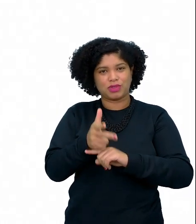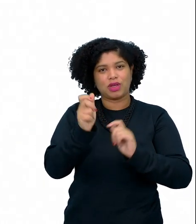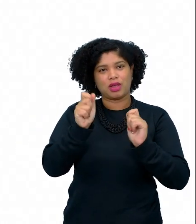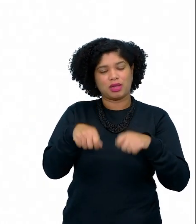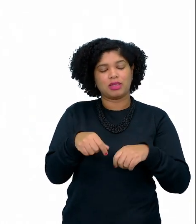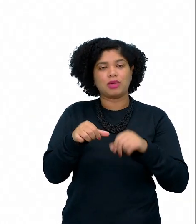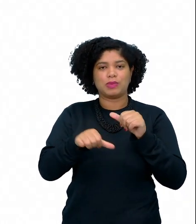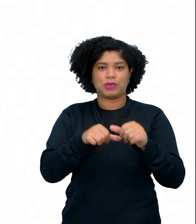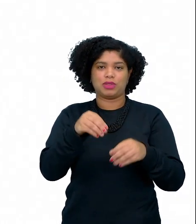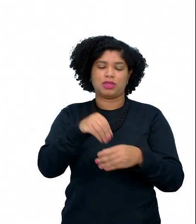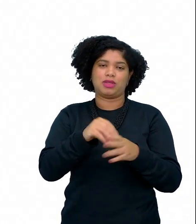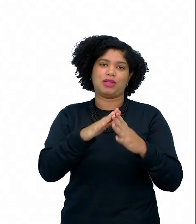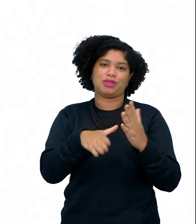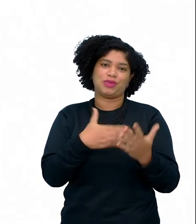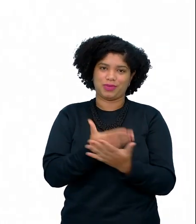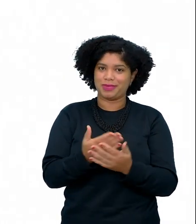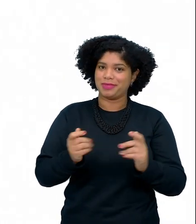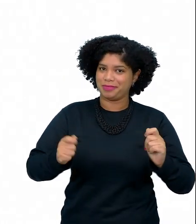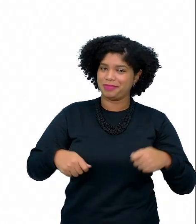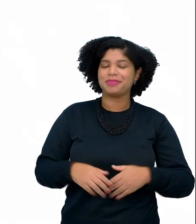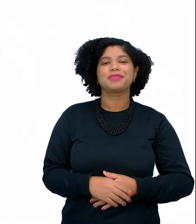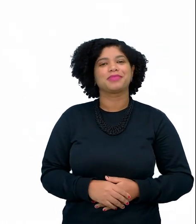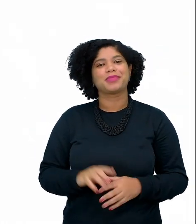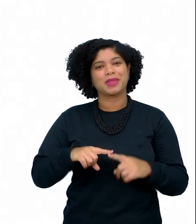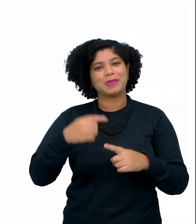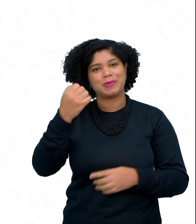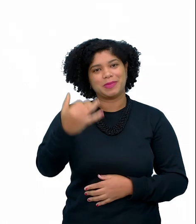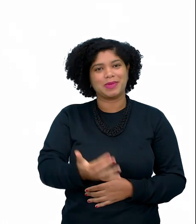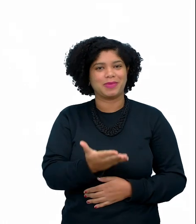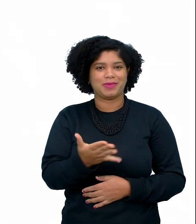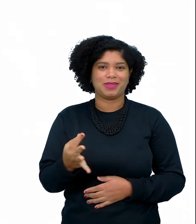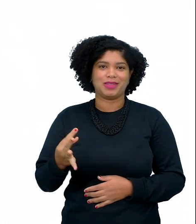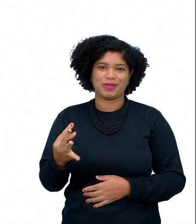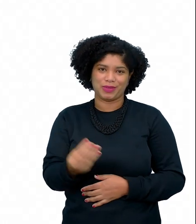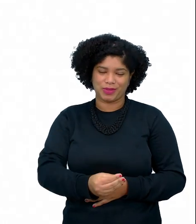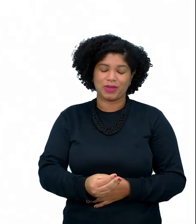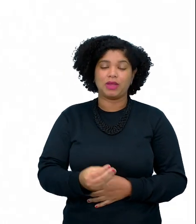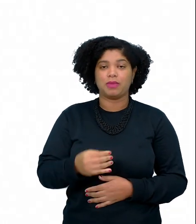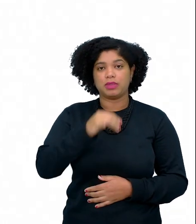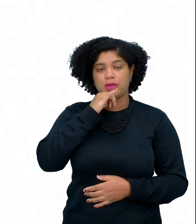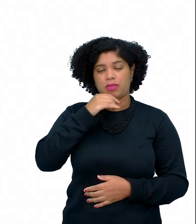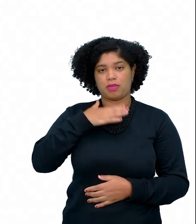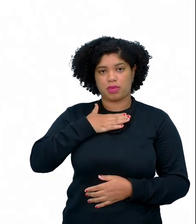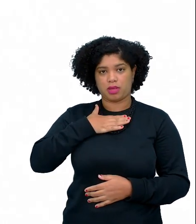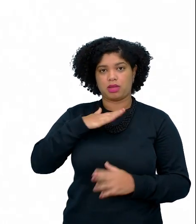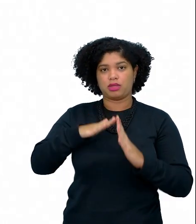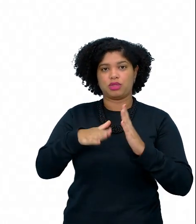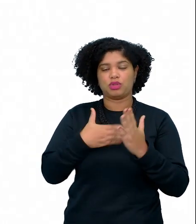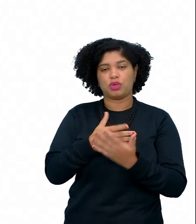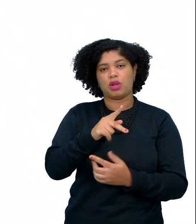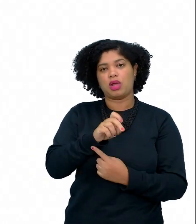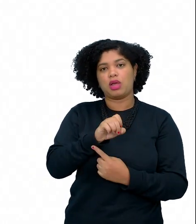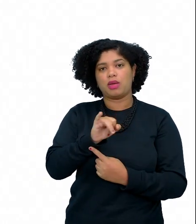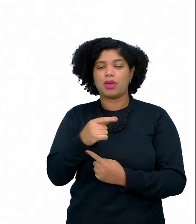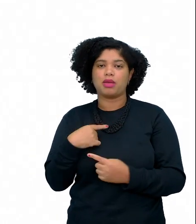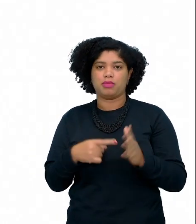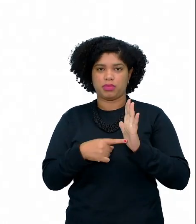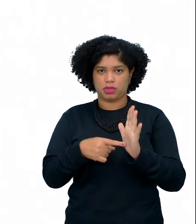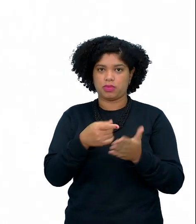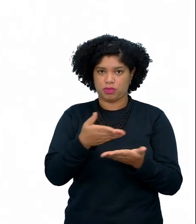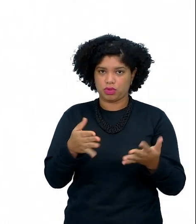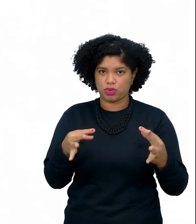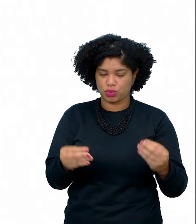nas mídias da escola. Posso dizer para vocês que minha escola, né, trabalho numa escola P, como me apresentei a